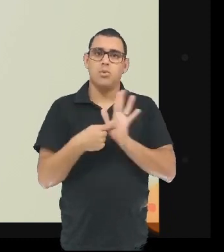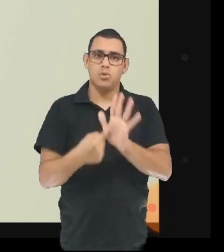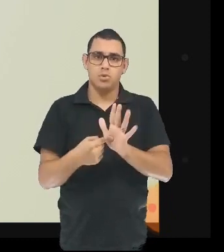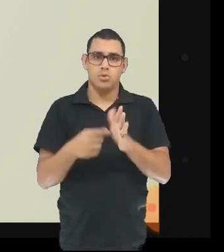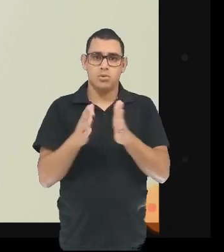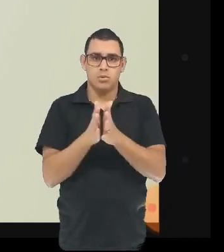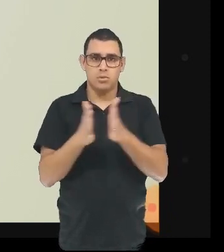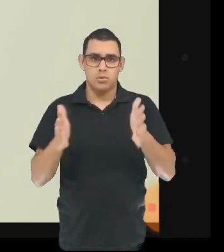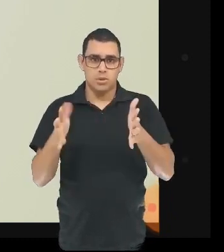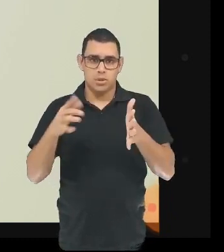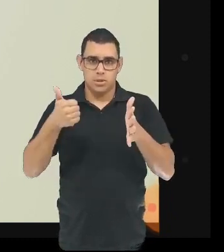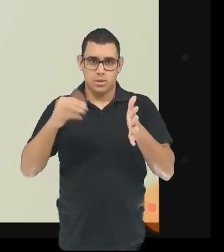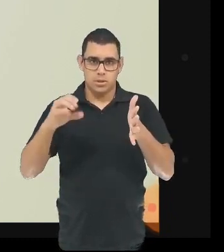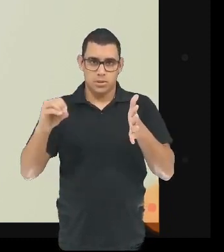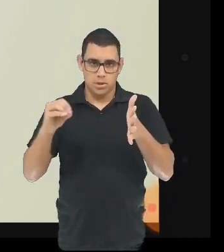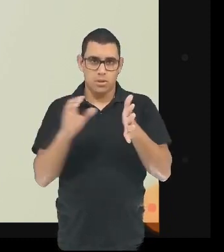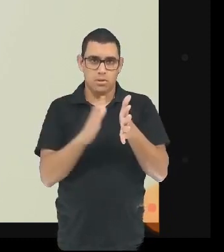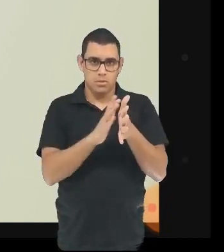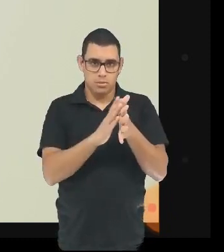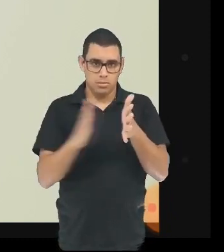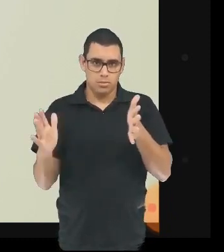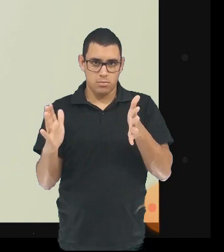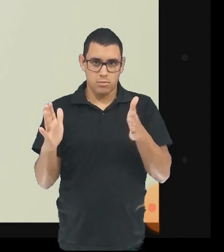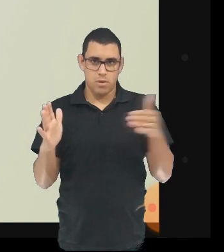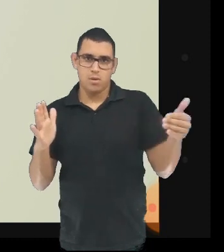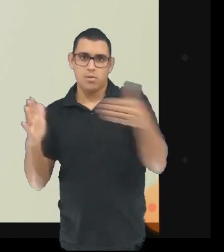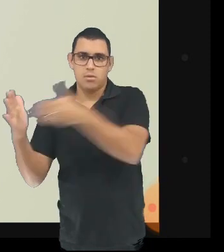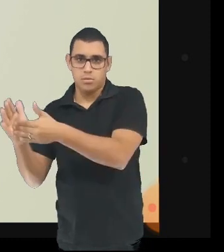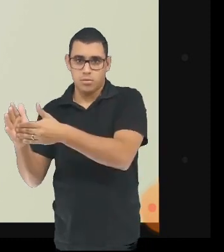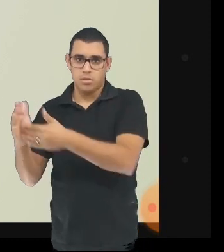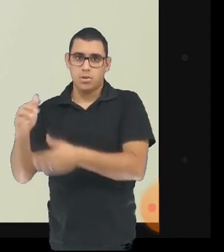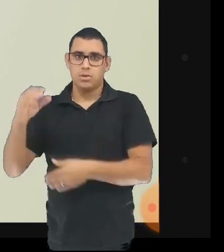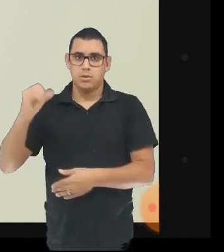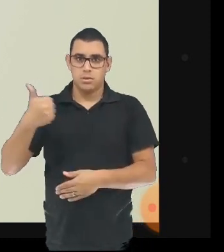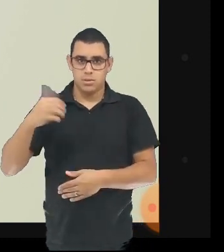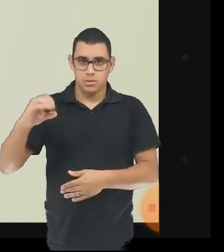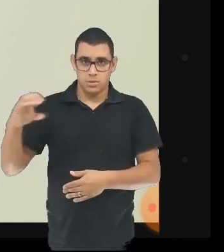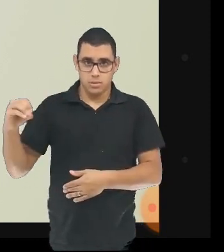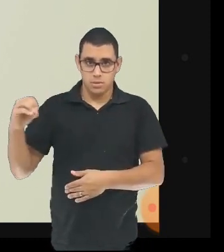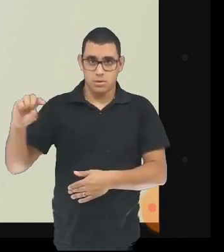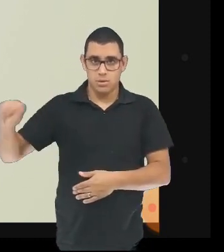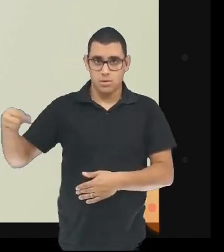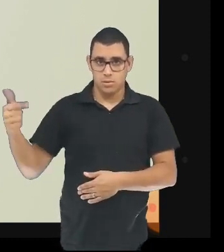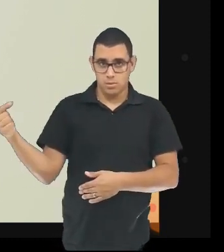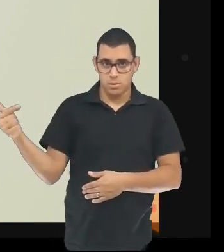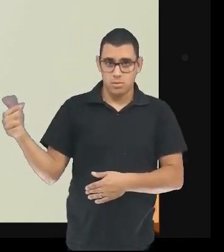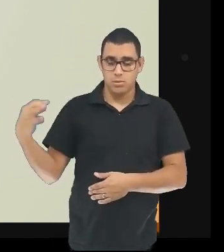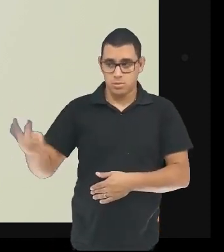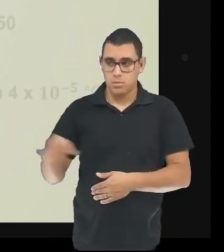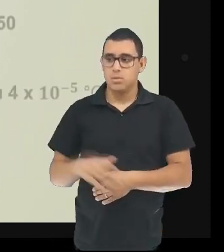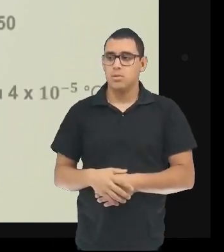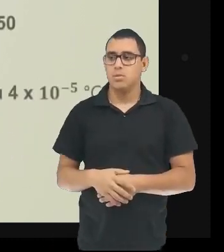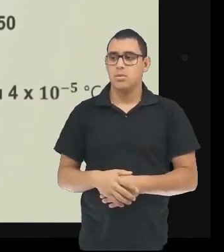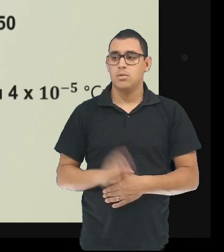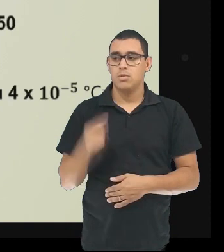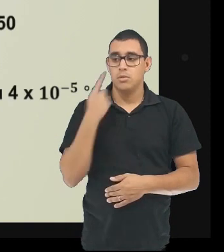variação de comprimento inicial 100 centímetros, comprimento final 100,2 centímetros.